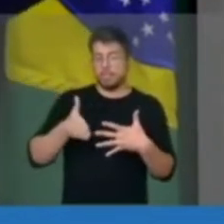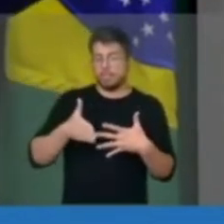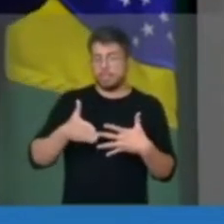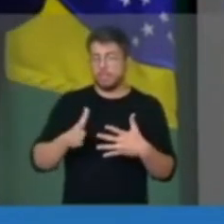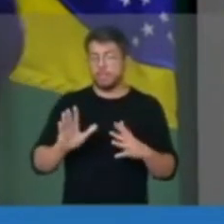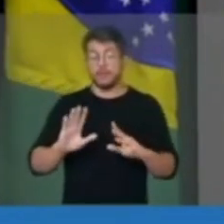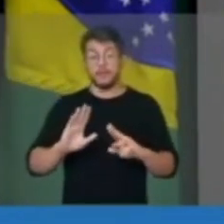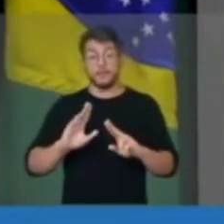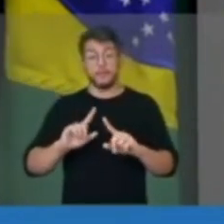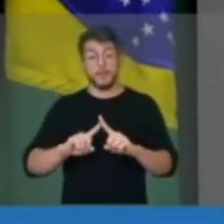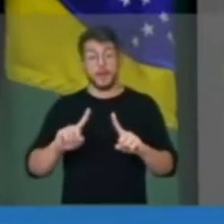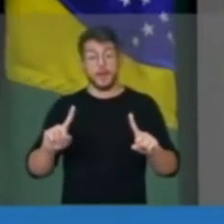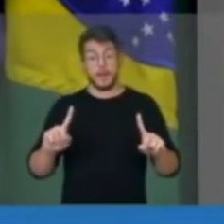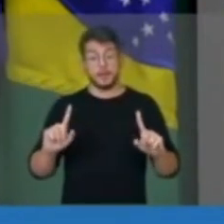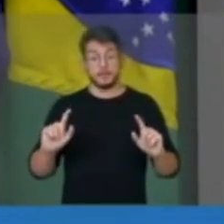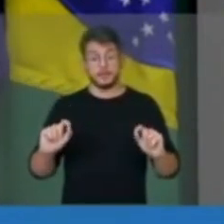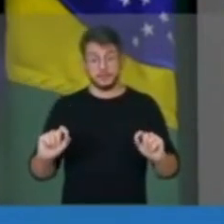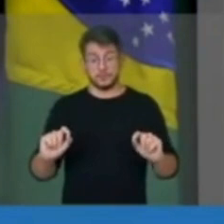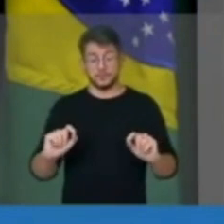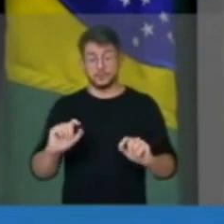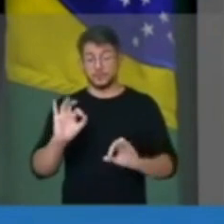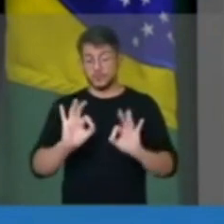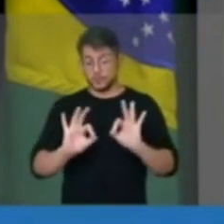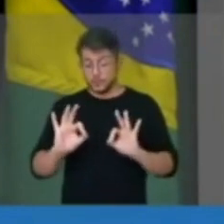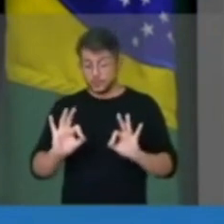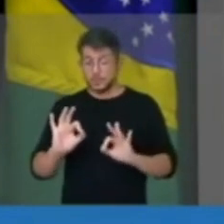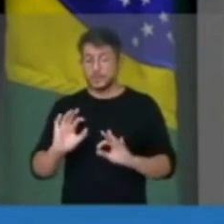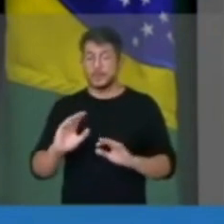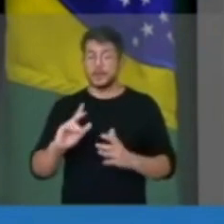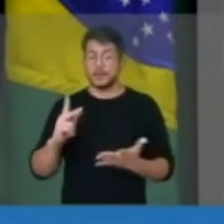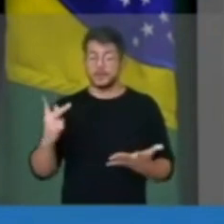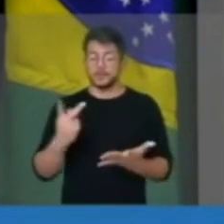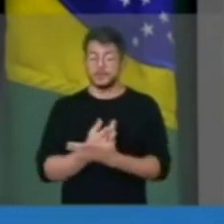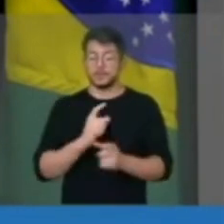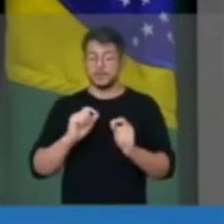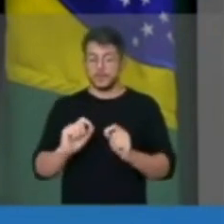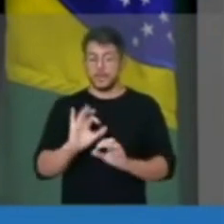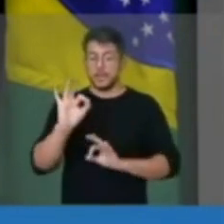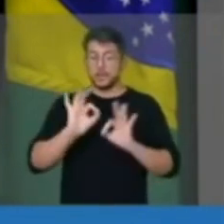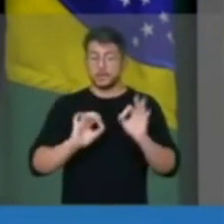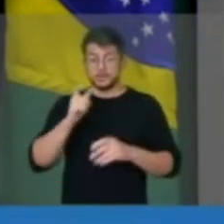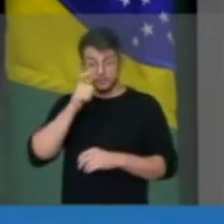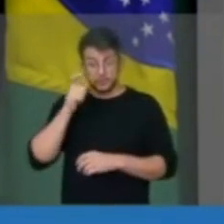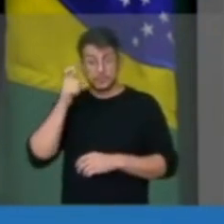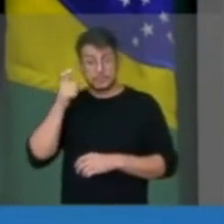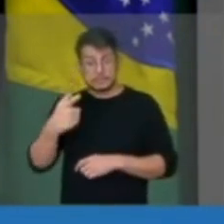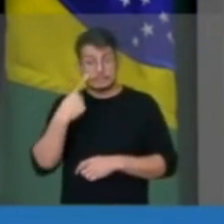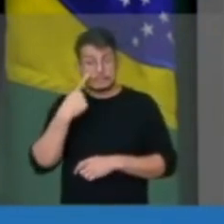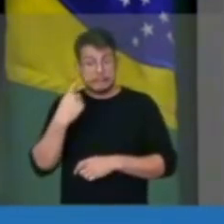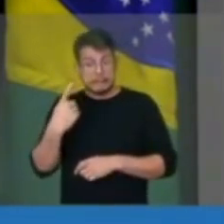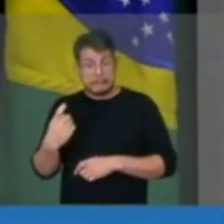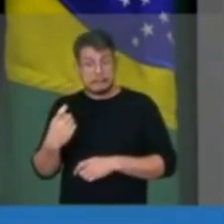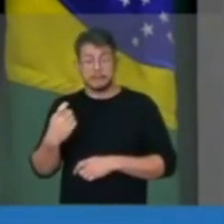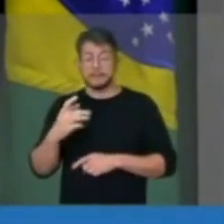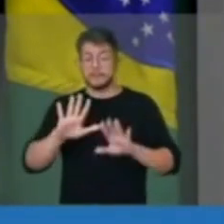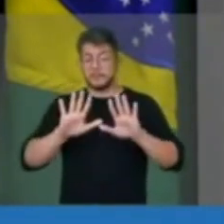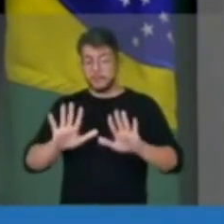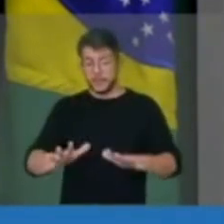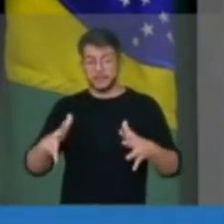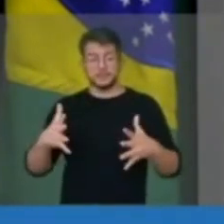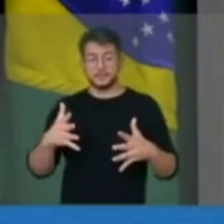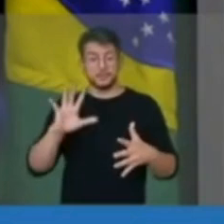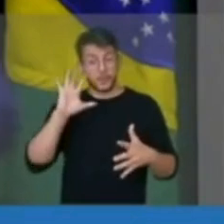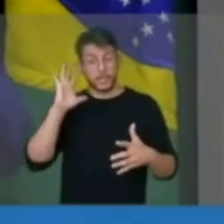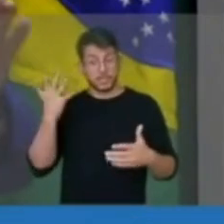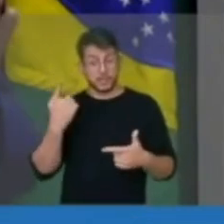que a gente tem aqui é uma acomodação de interesses que não enfrentam o problema. Eu tenho visto alguns parlamentares